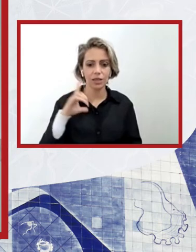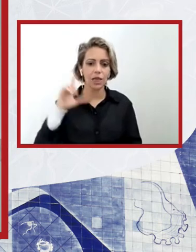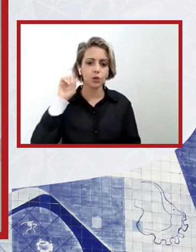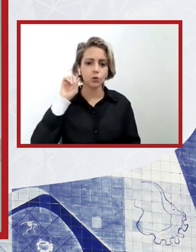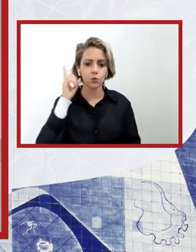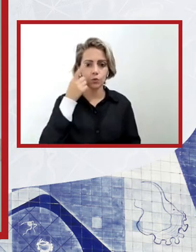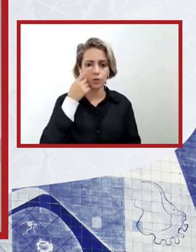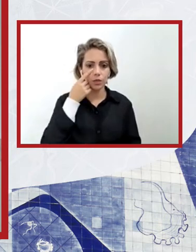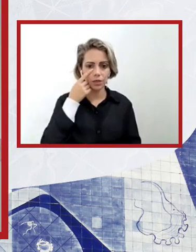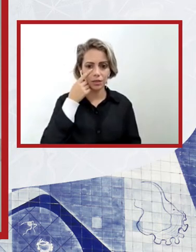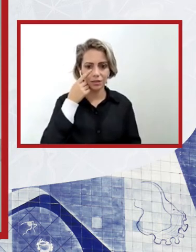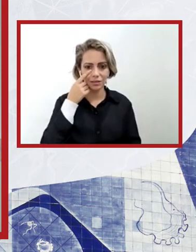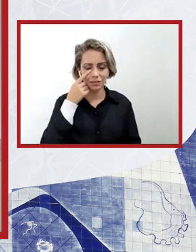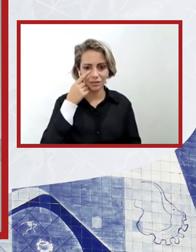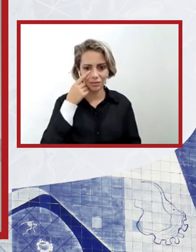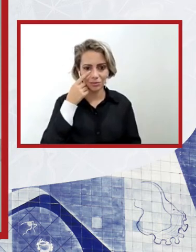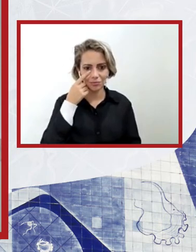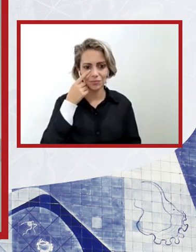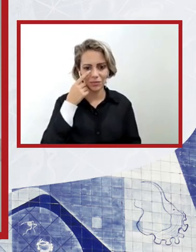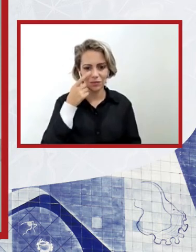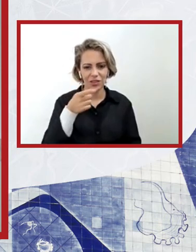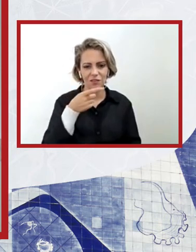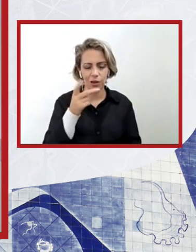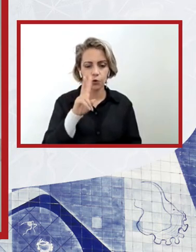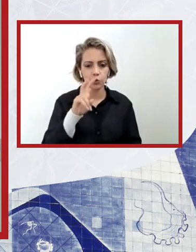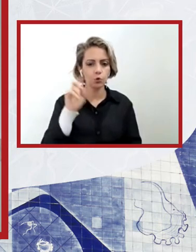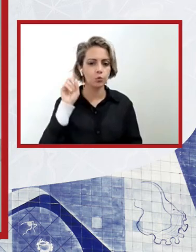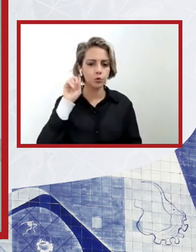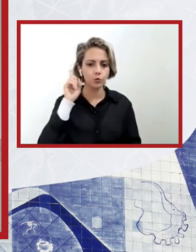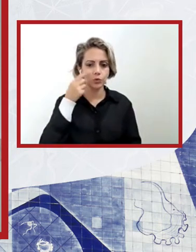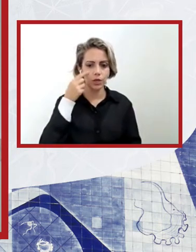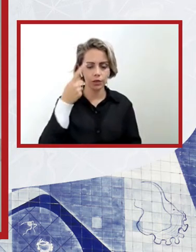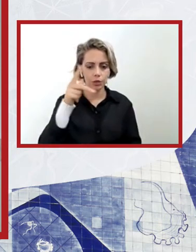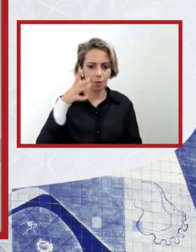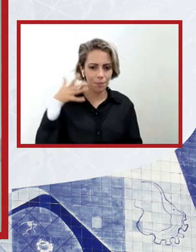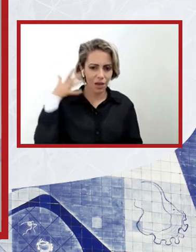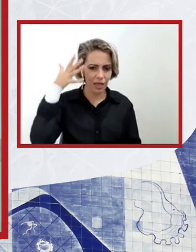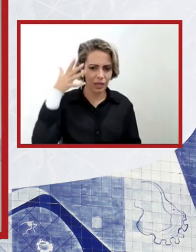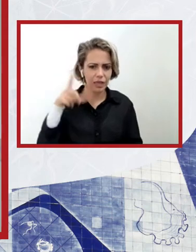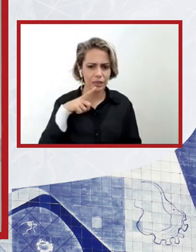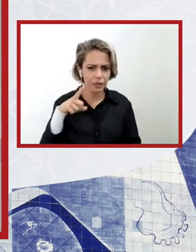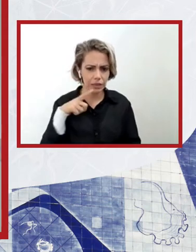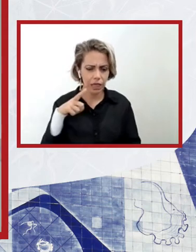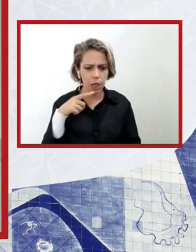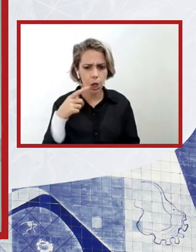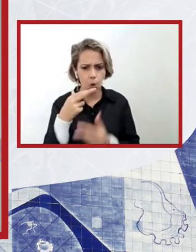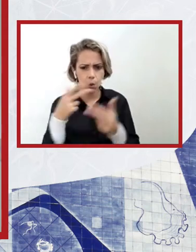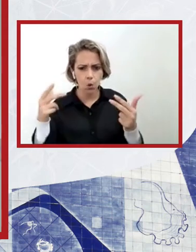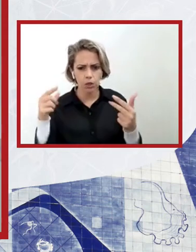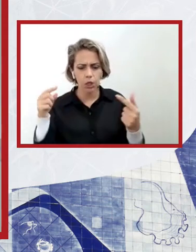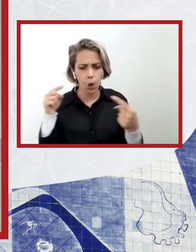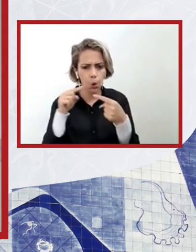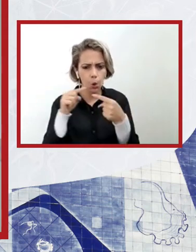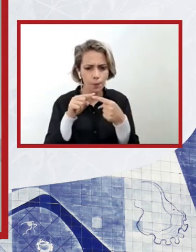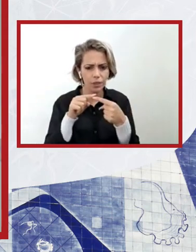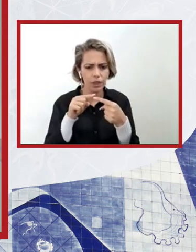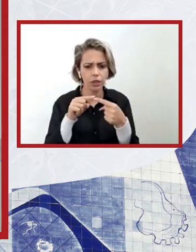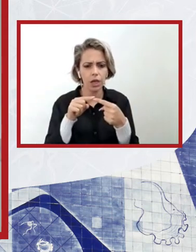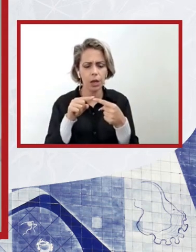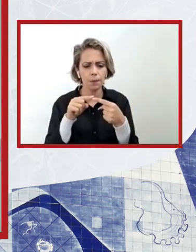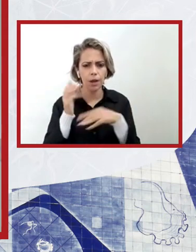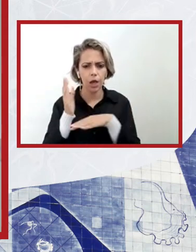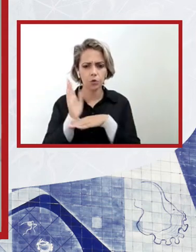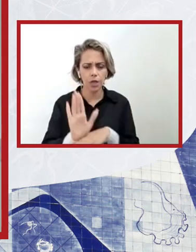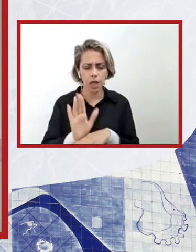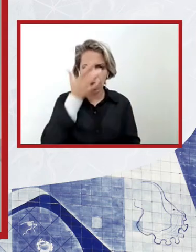aí a questão dos surdos cegos na sua palestra. Então, se tem alguma compatibilidade do 2Vox com equipamentos para